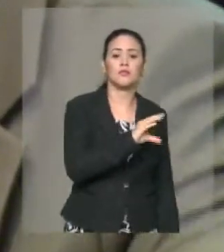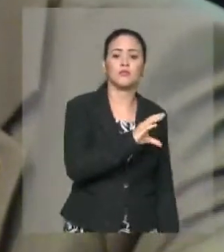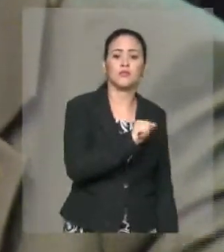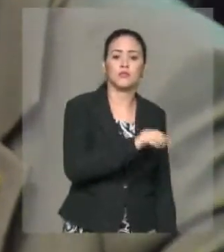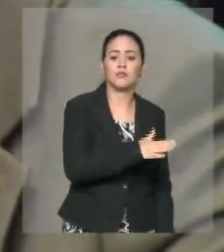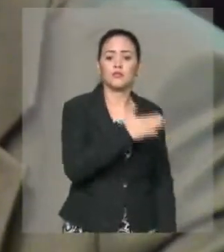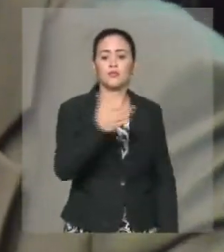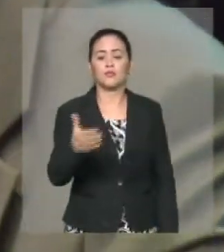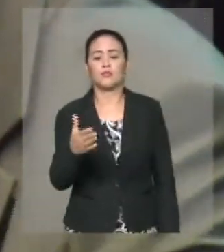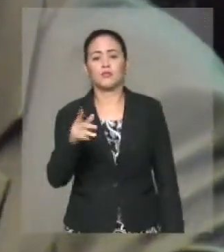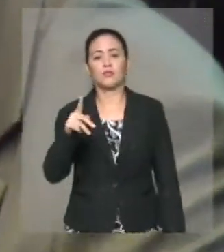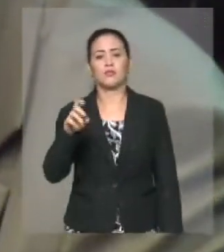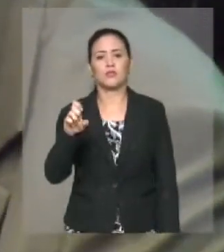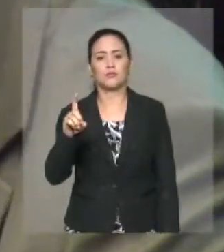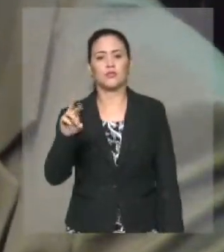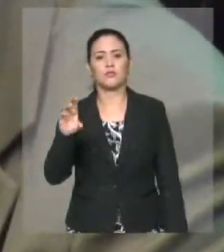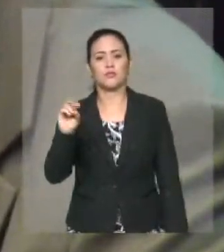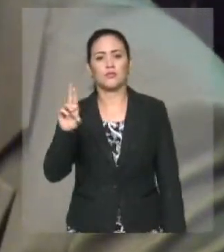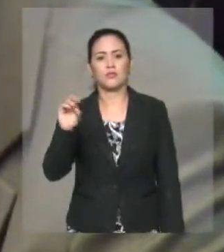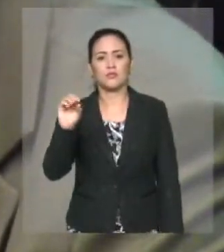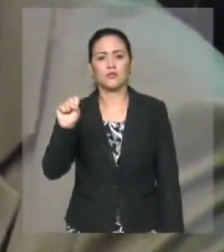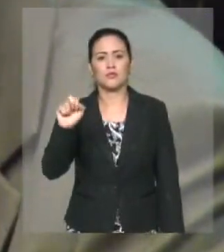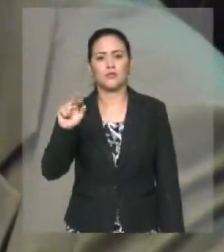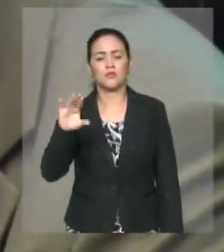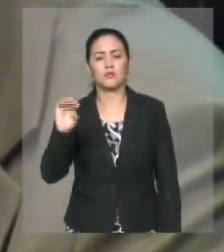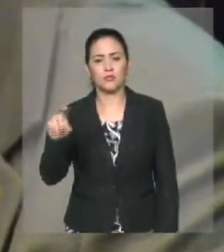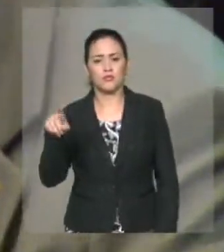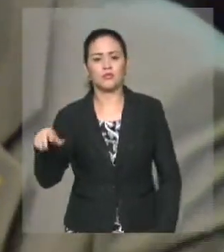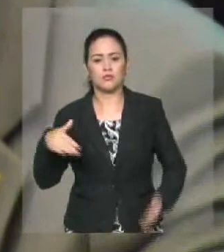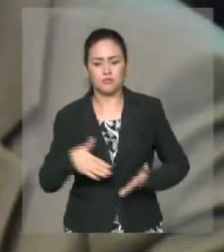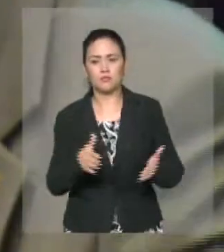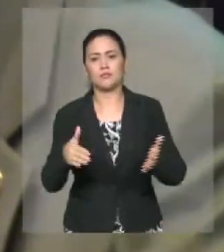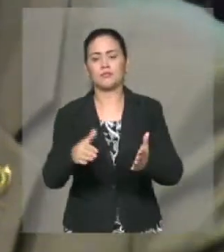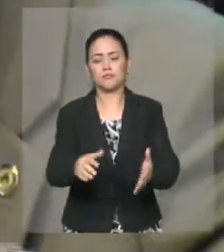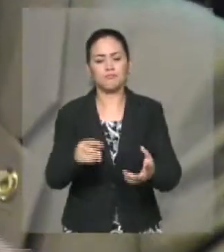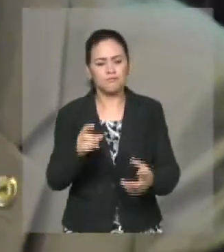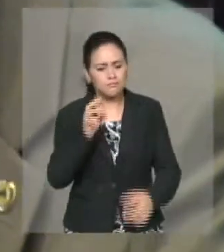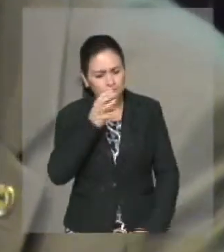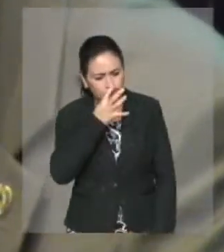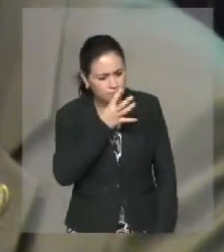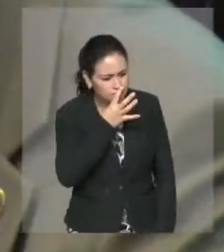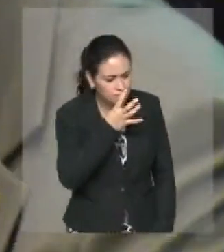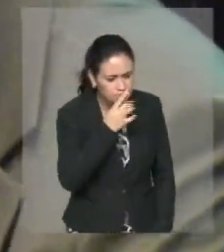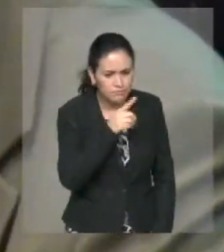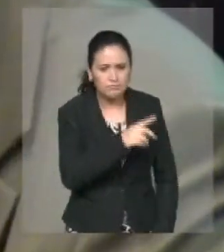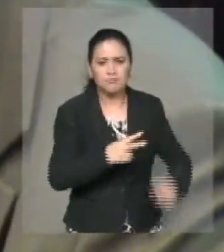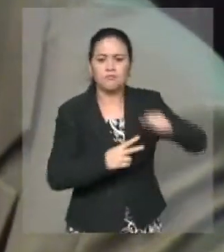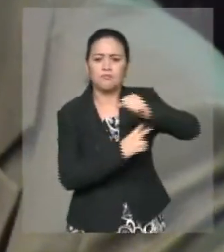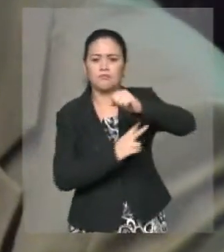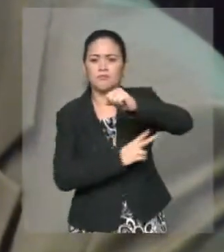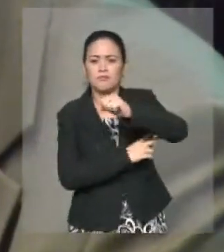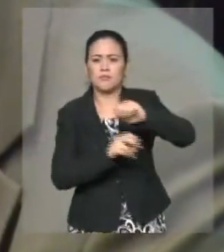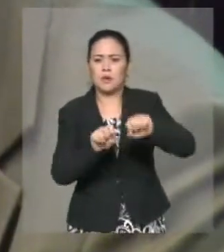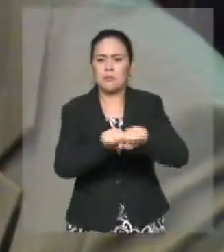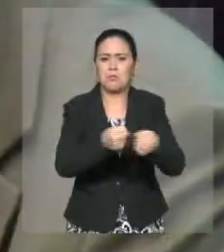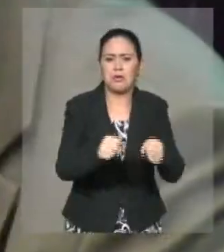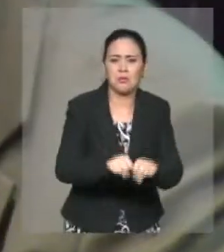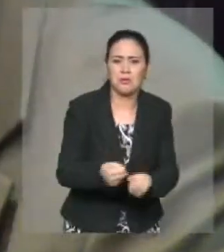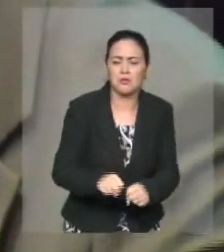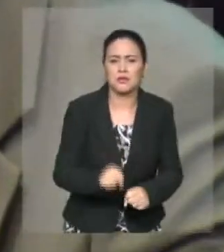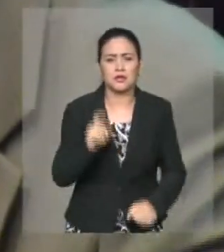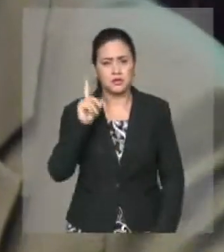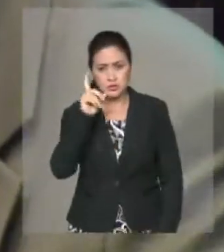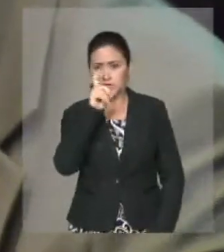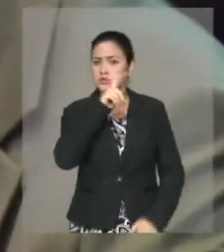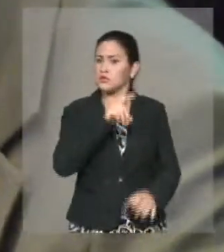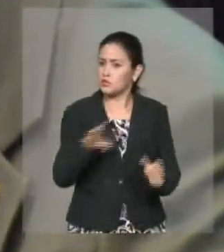estrada 006 e podemos perceber as pontes caindo, podemos perceber as dificuldades do acesso, entre outras problemáticas. E,